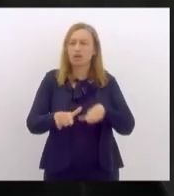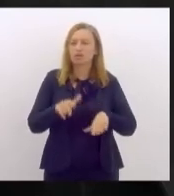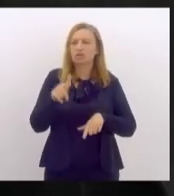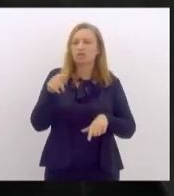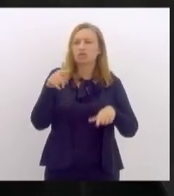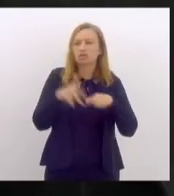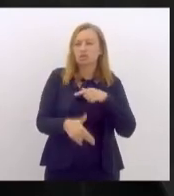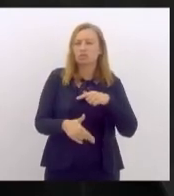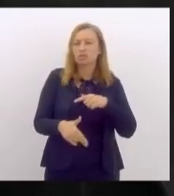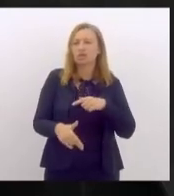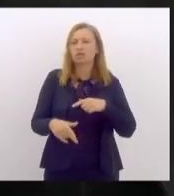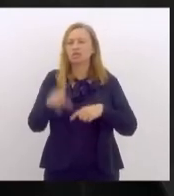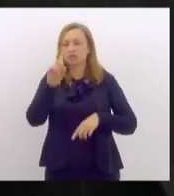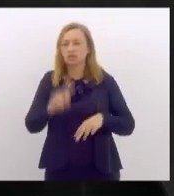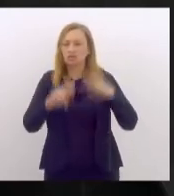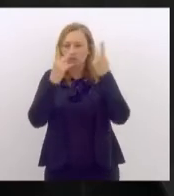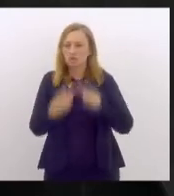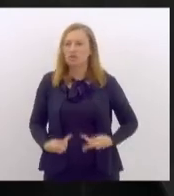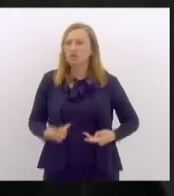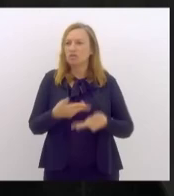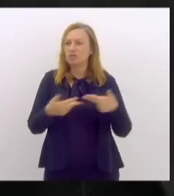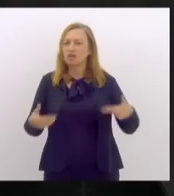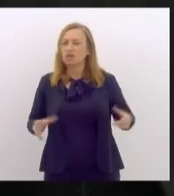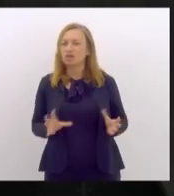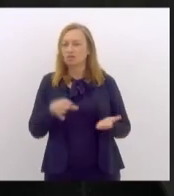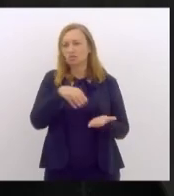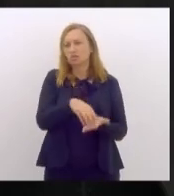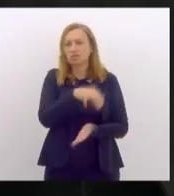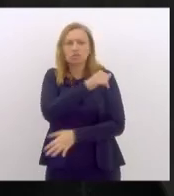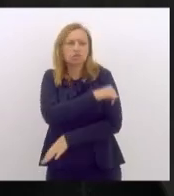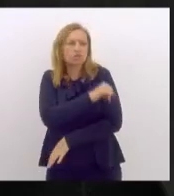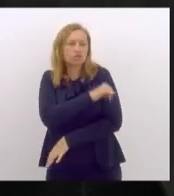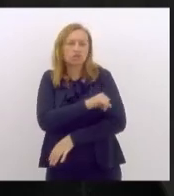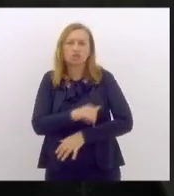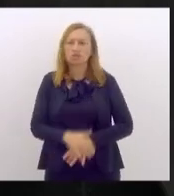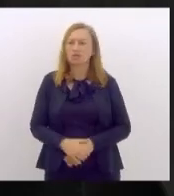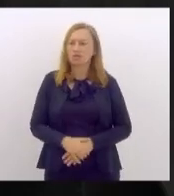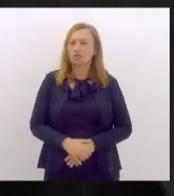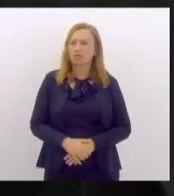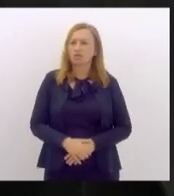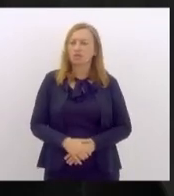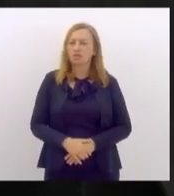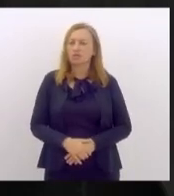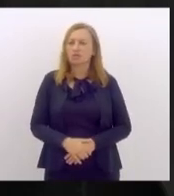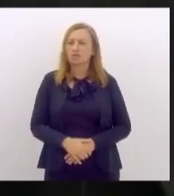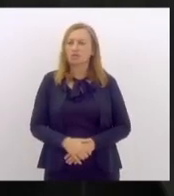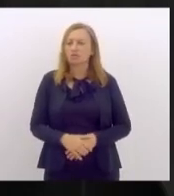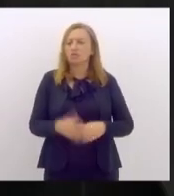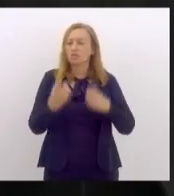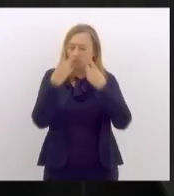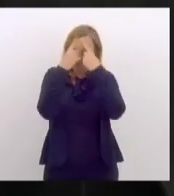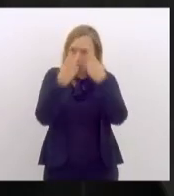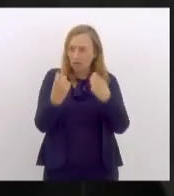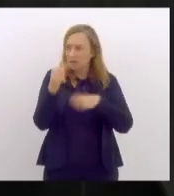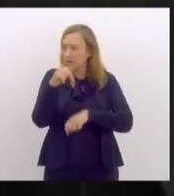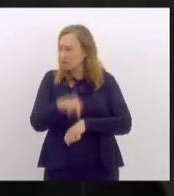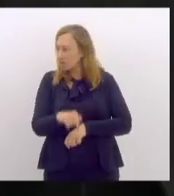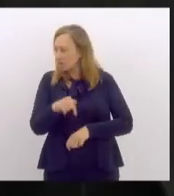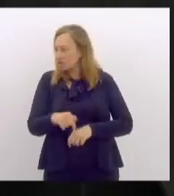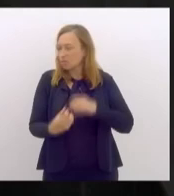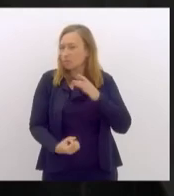quantas vezes aqui mesmo centro do Rio de Janeiro não é palco de cenas de barbar e violência